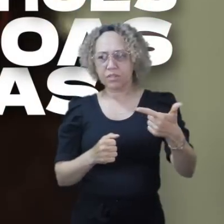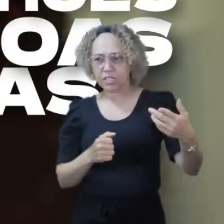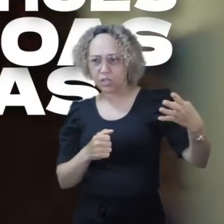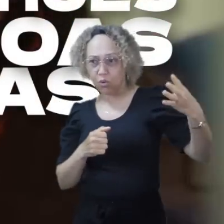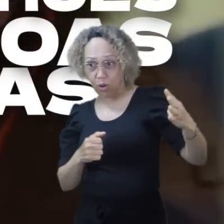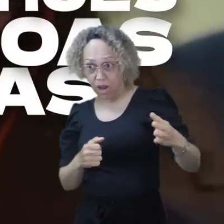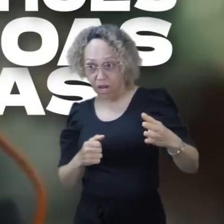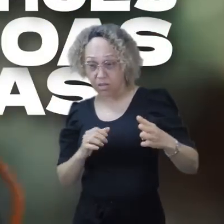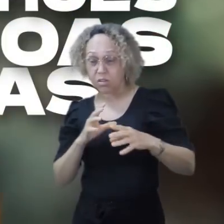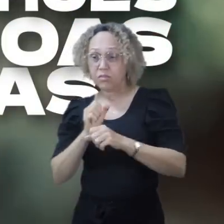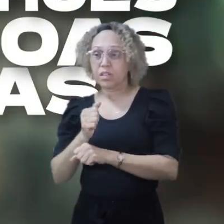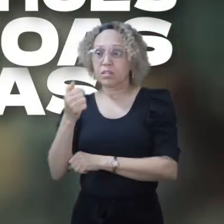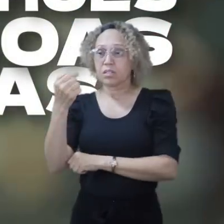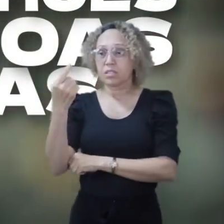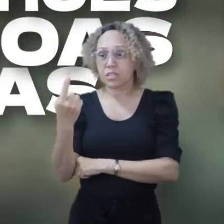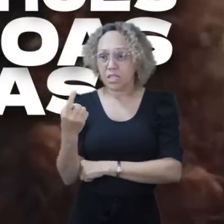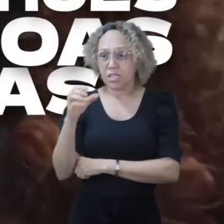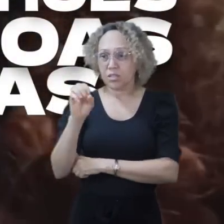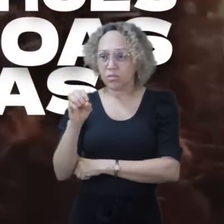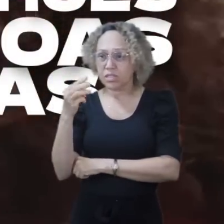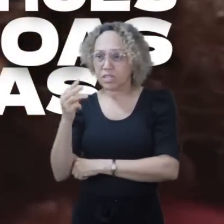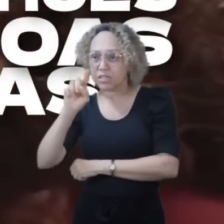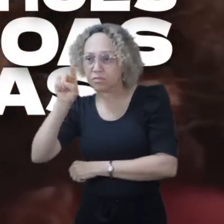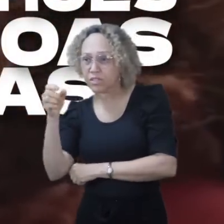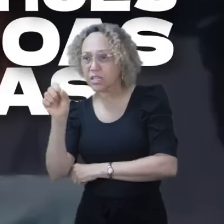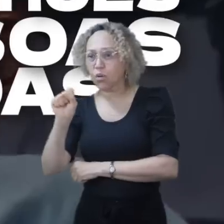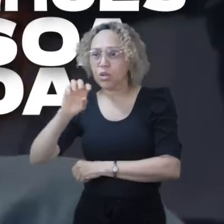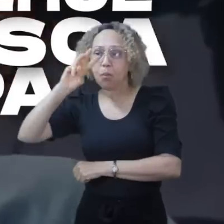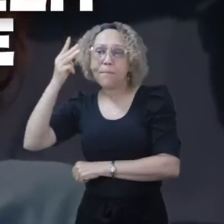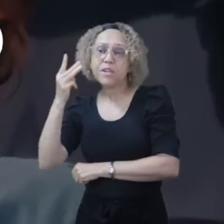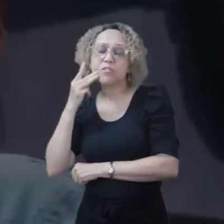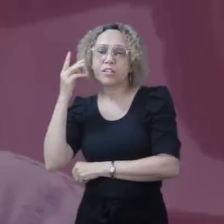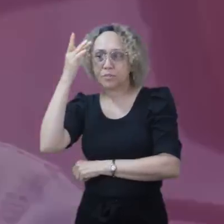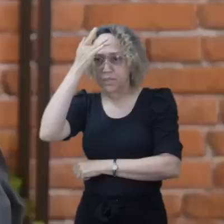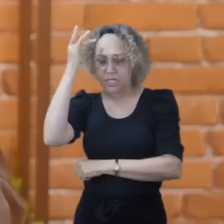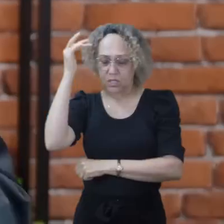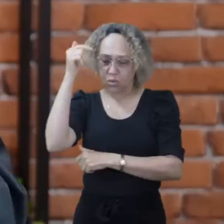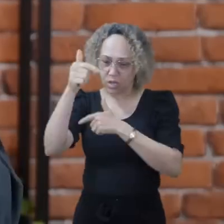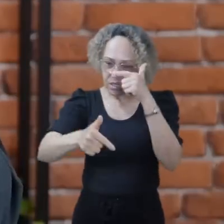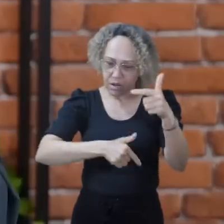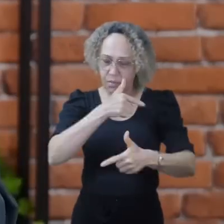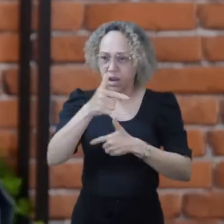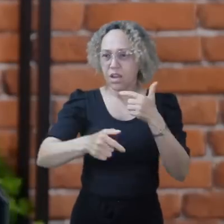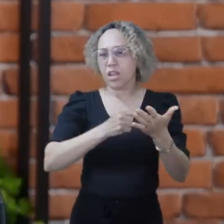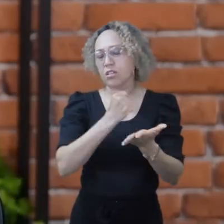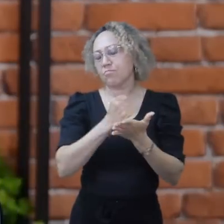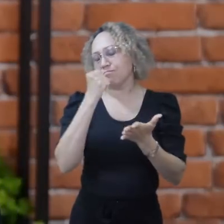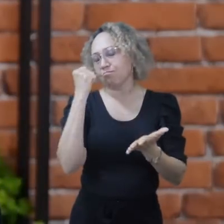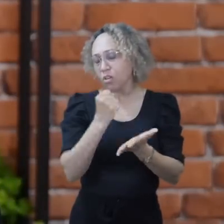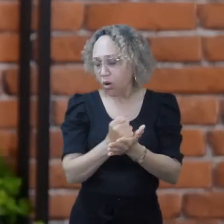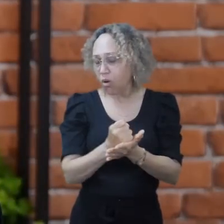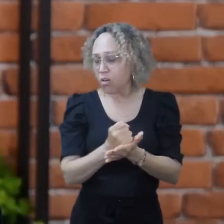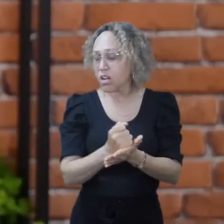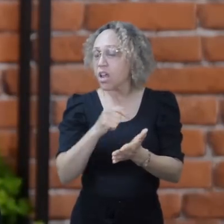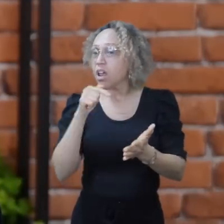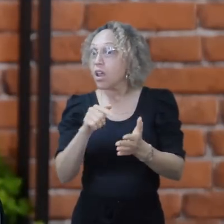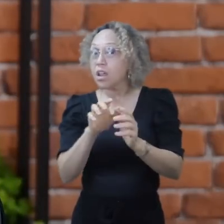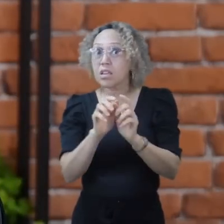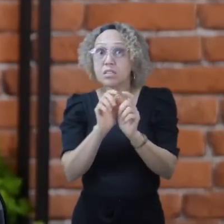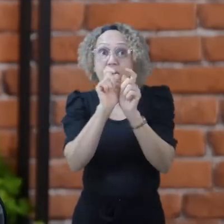103,8 milhões de pessoas ocupadas no nosso país. Esse é o maior contingente